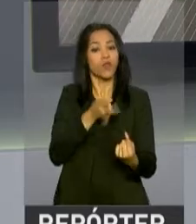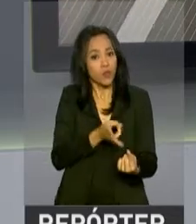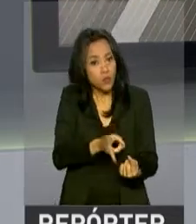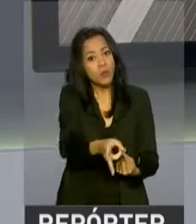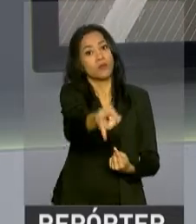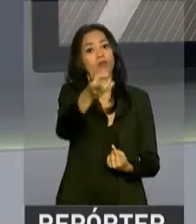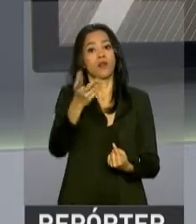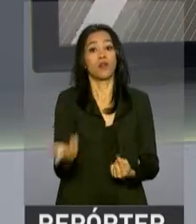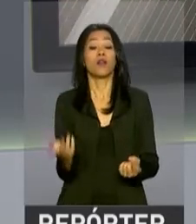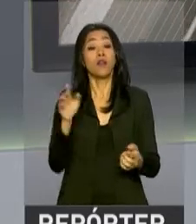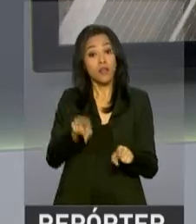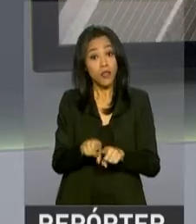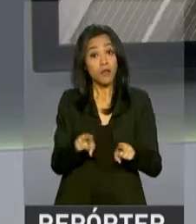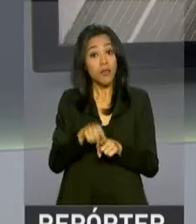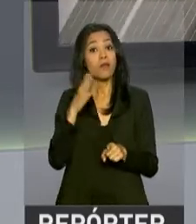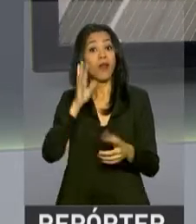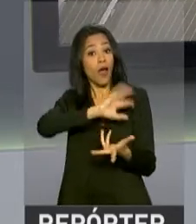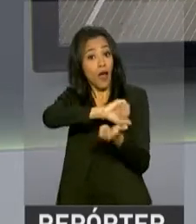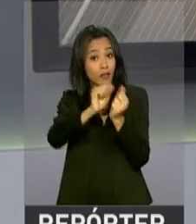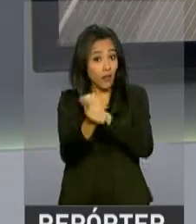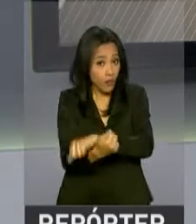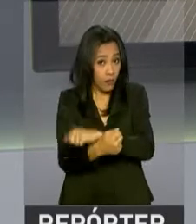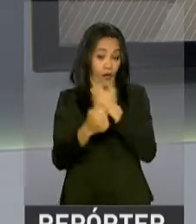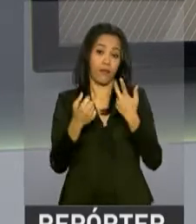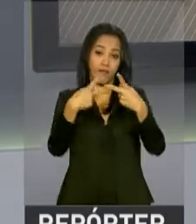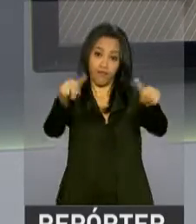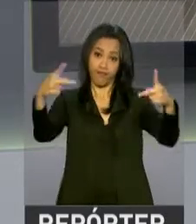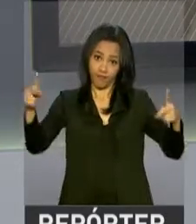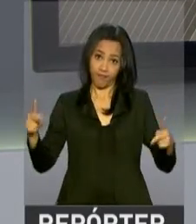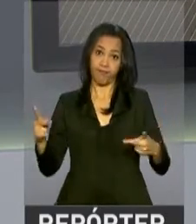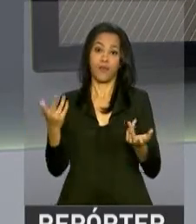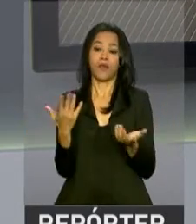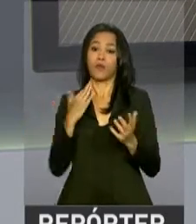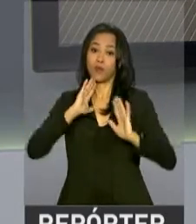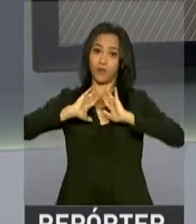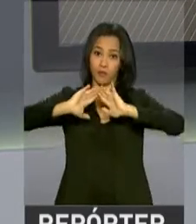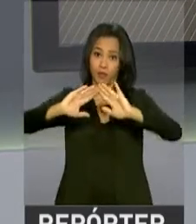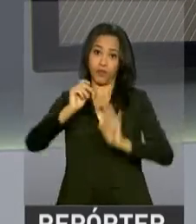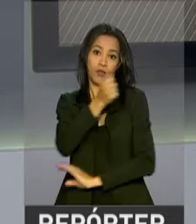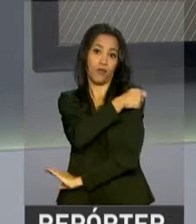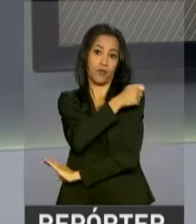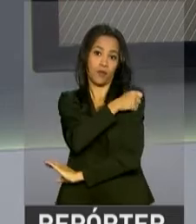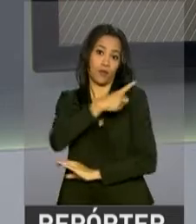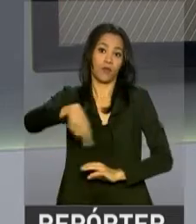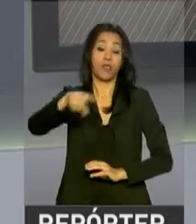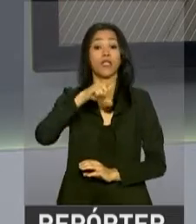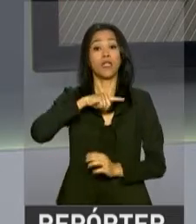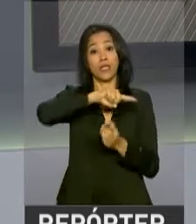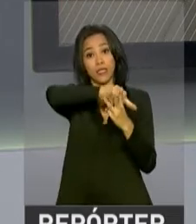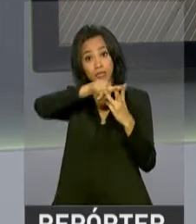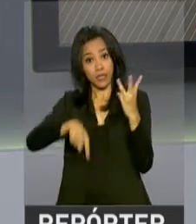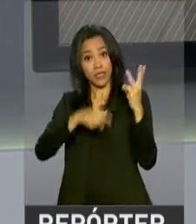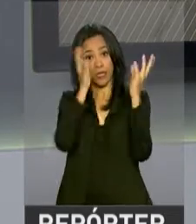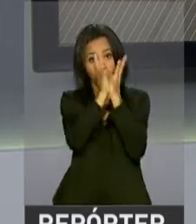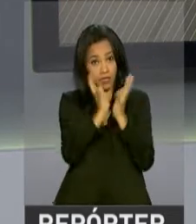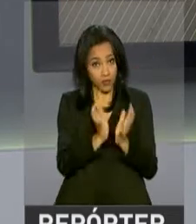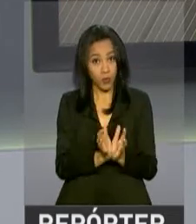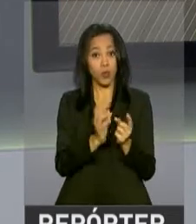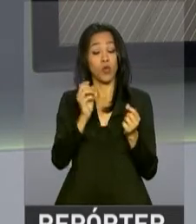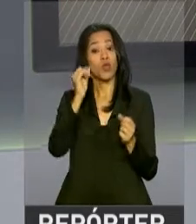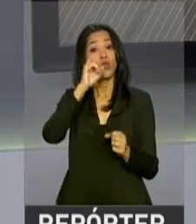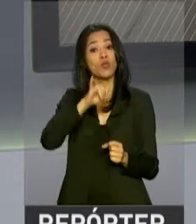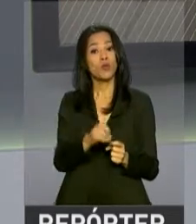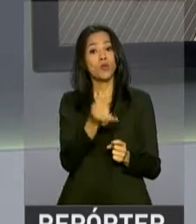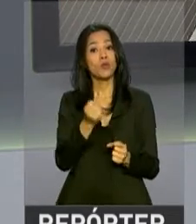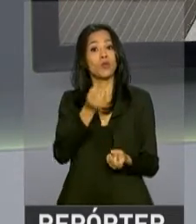e também para se adequar às necessidades dos candidatos o novo fies conta com três modalidades possibilitando juro zero